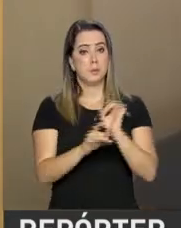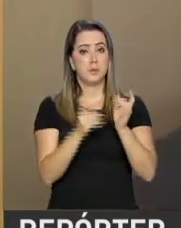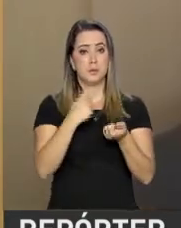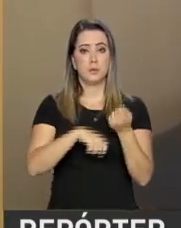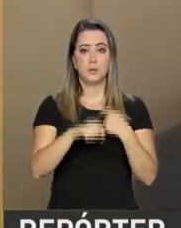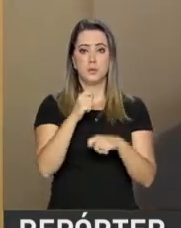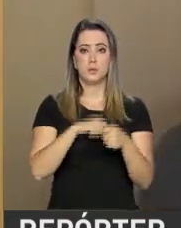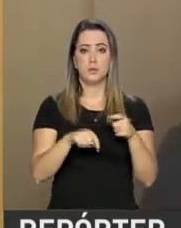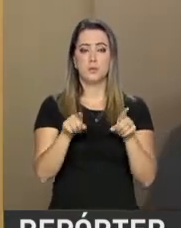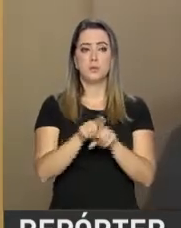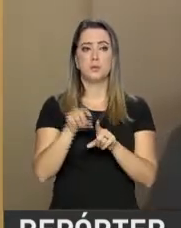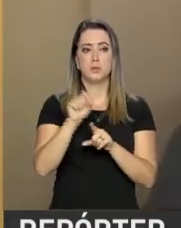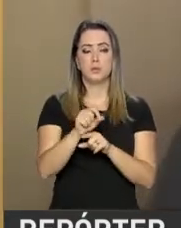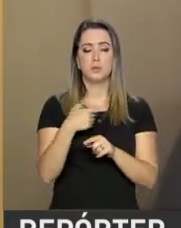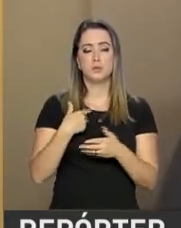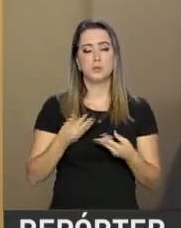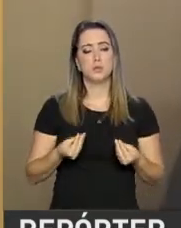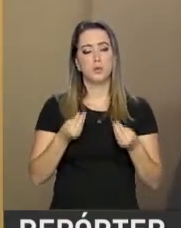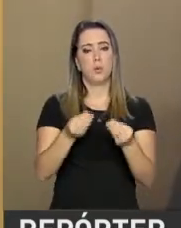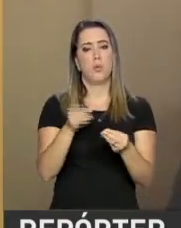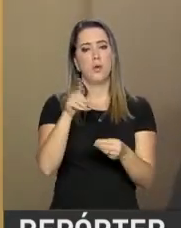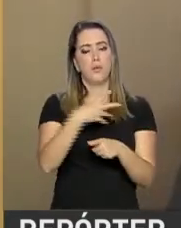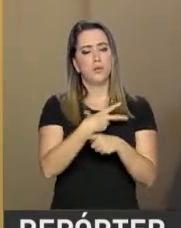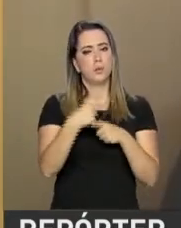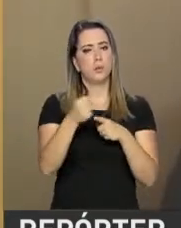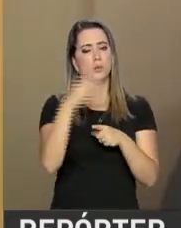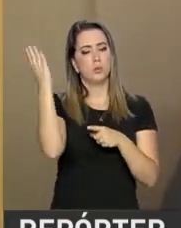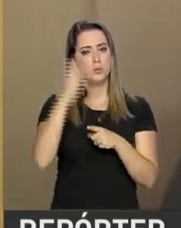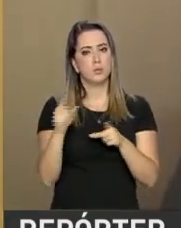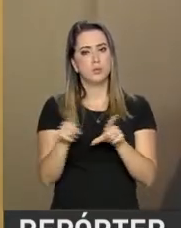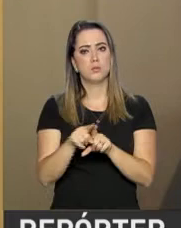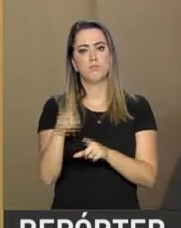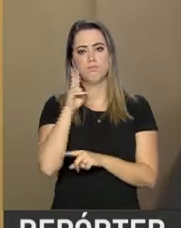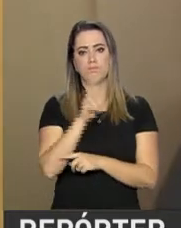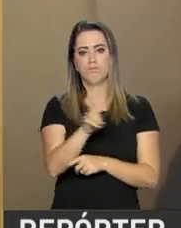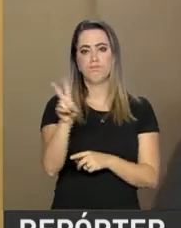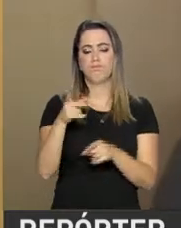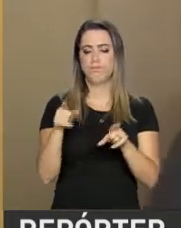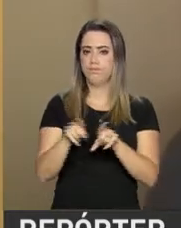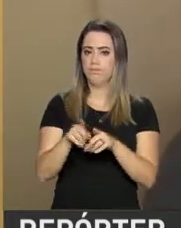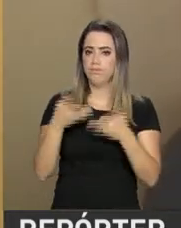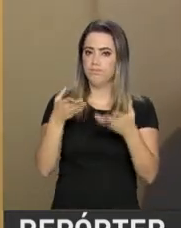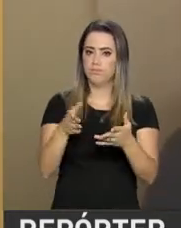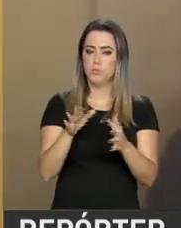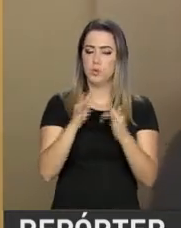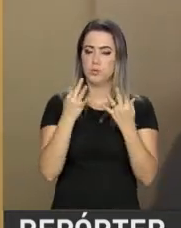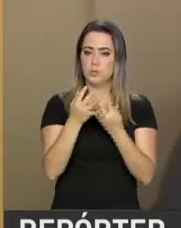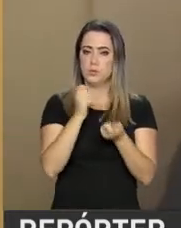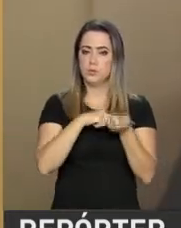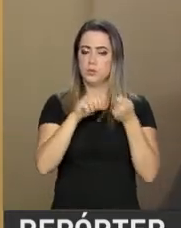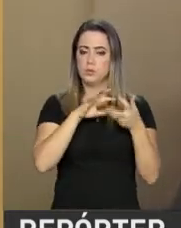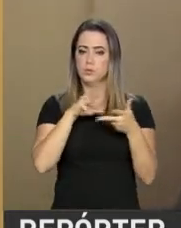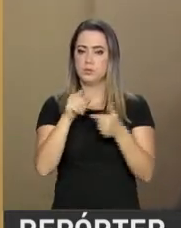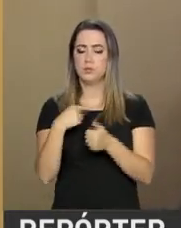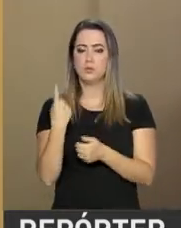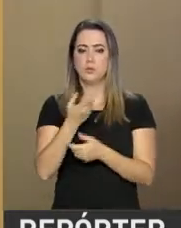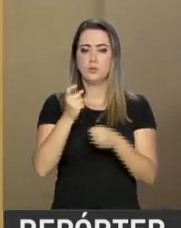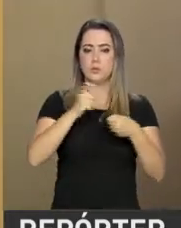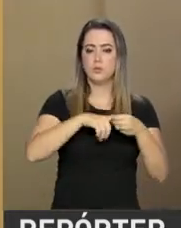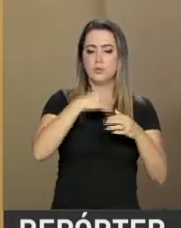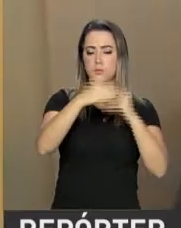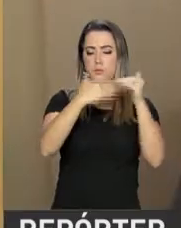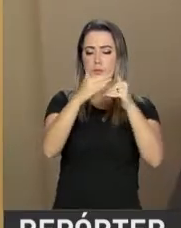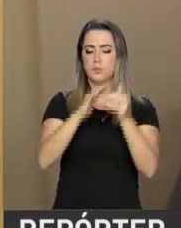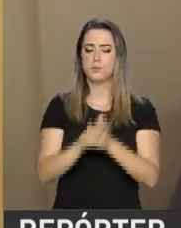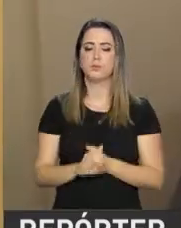economia e o isso ganho brasil pela visibilidade e terá com esse foram o nosso a nossa retomada desse